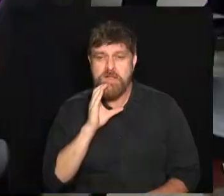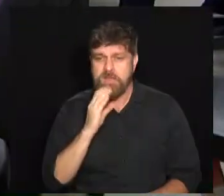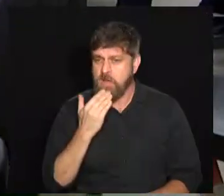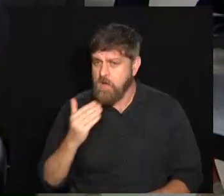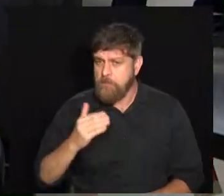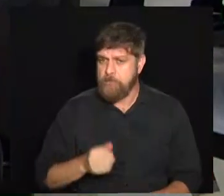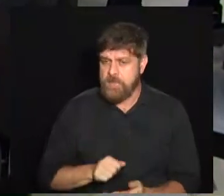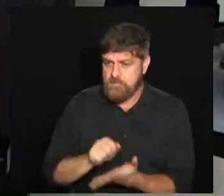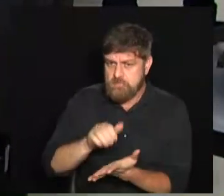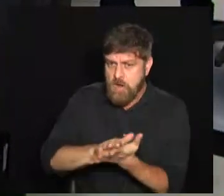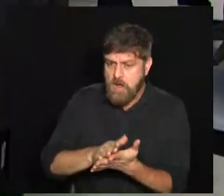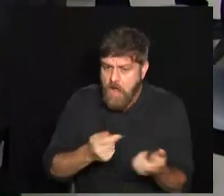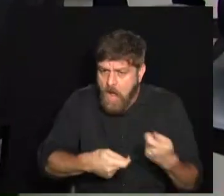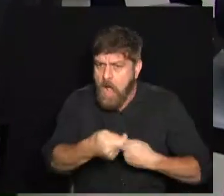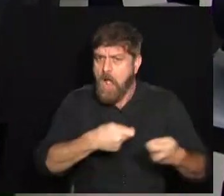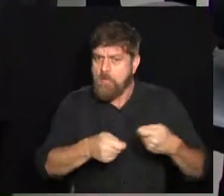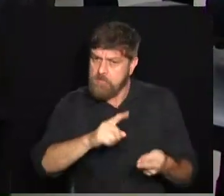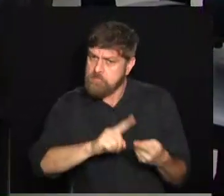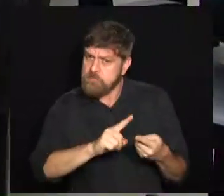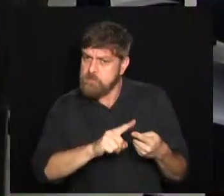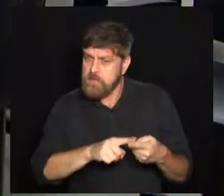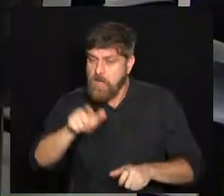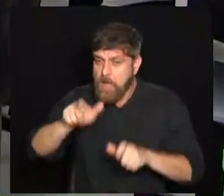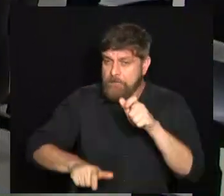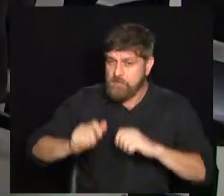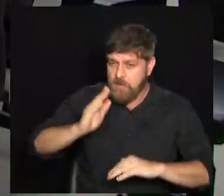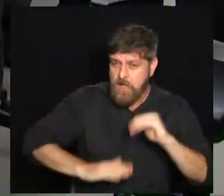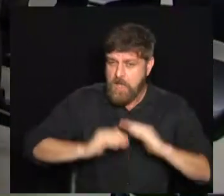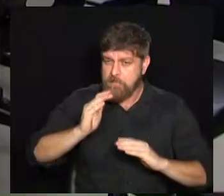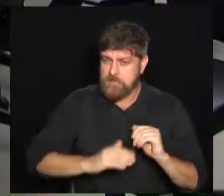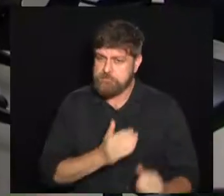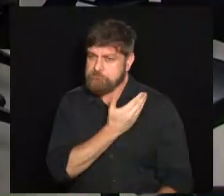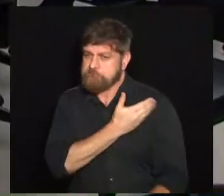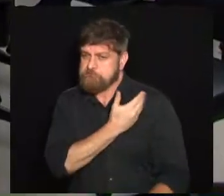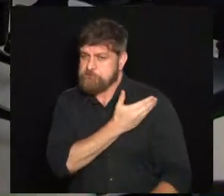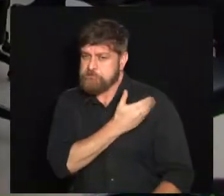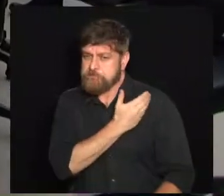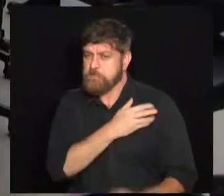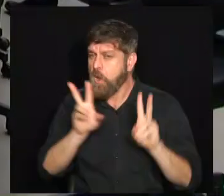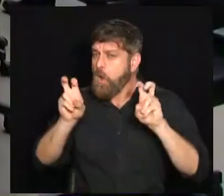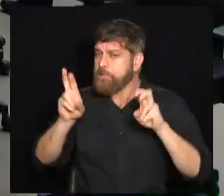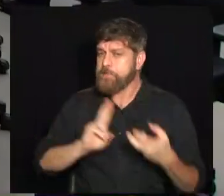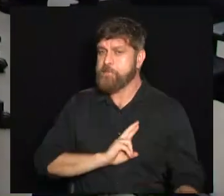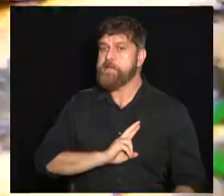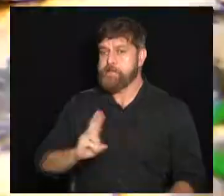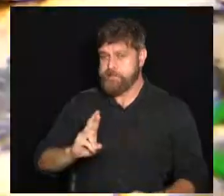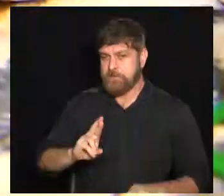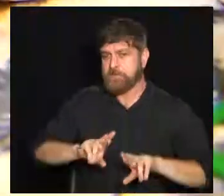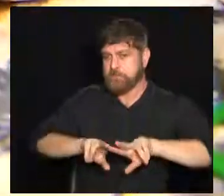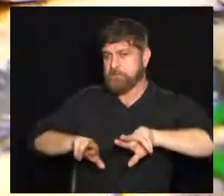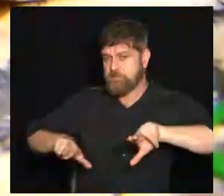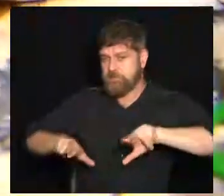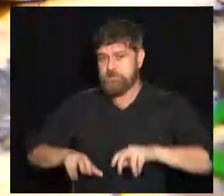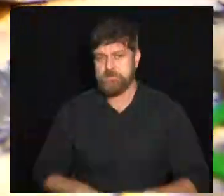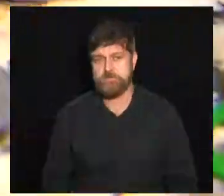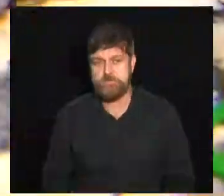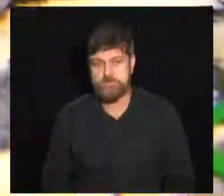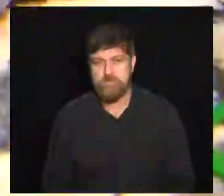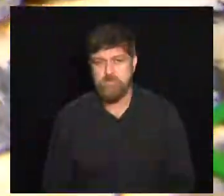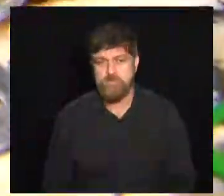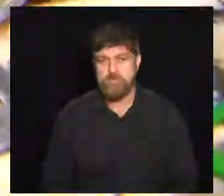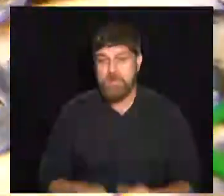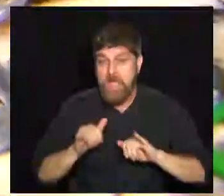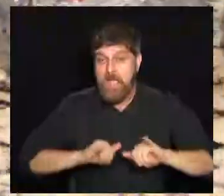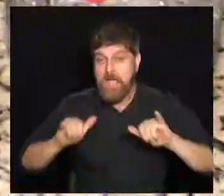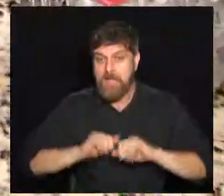penalidades administrativas para quem praticar atos de discriminação por motivo religioso. E campanha